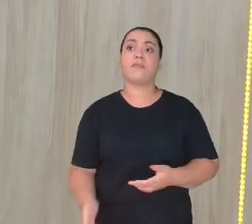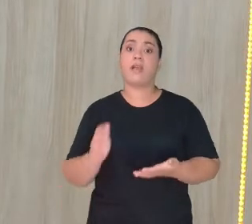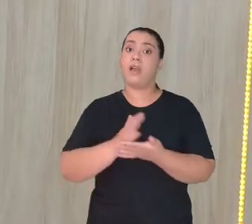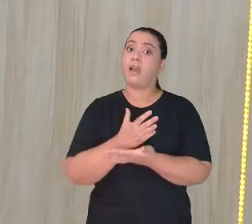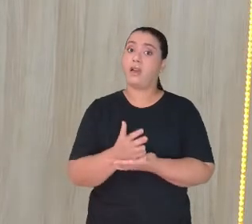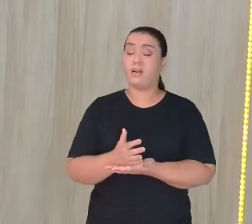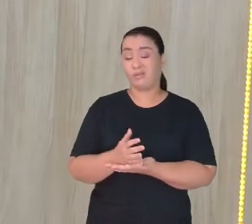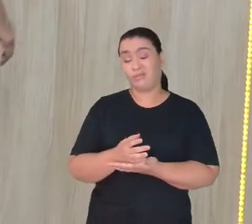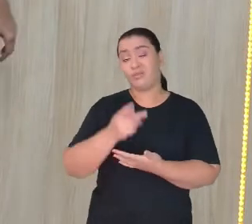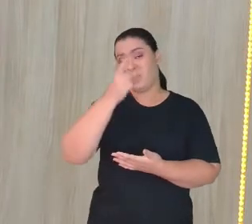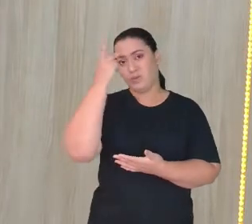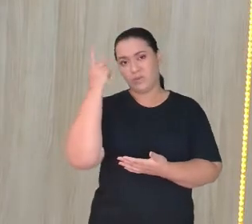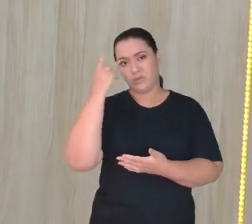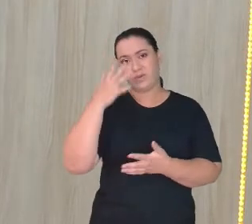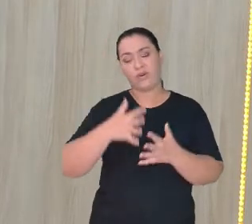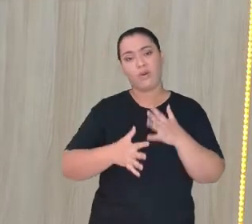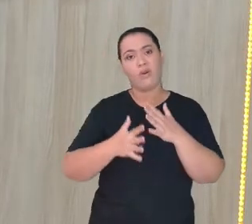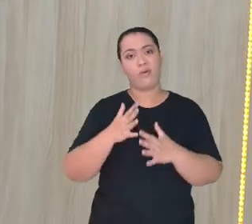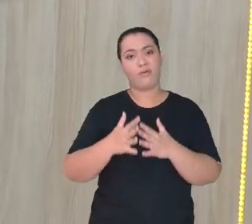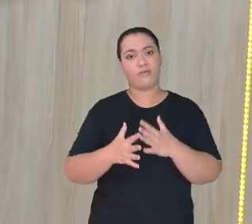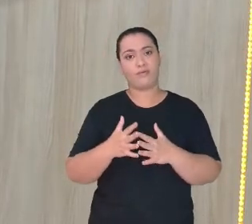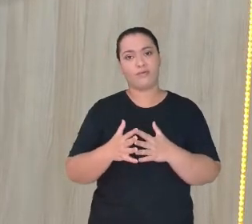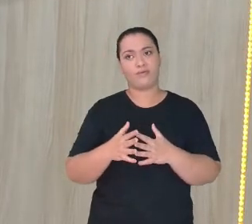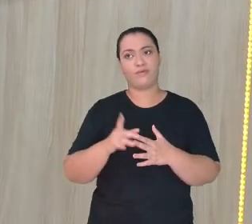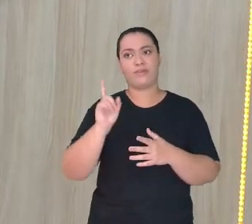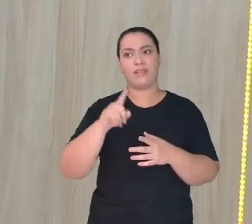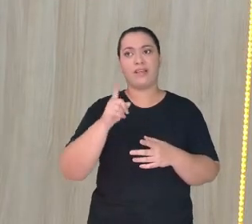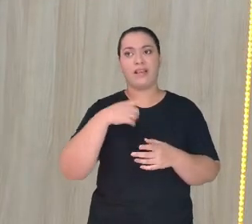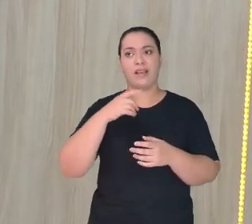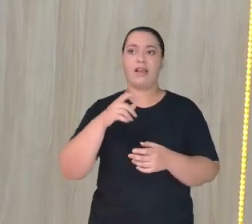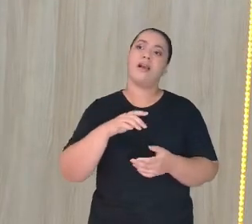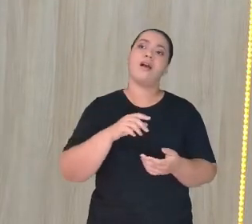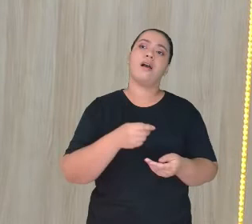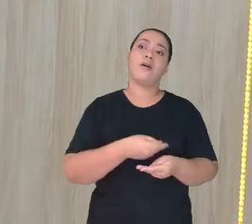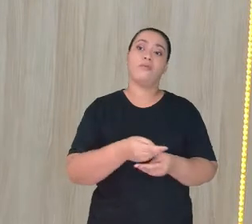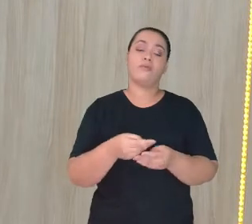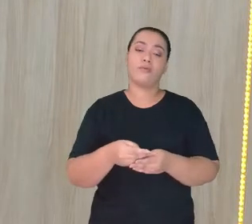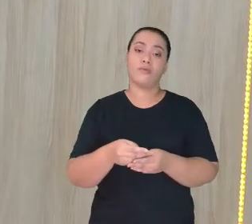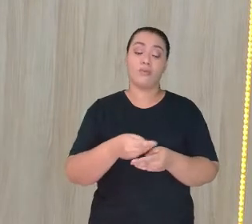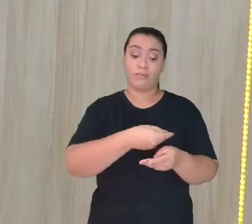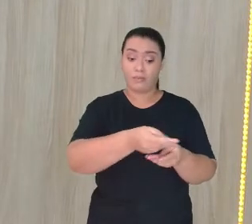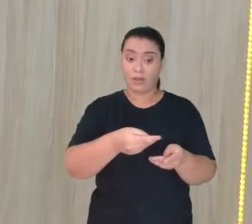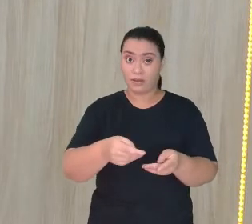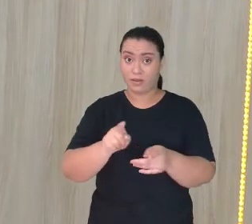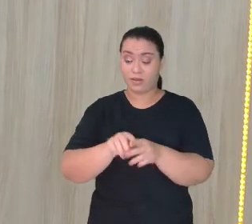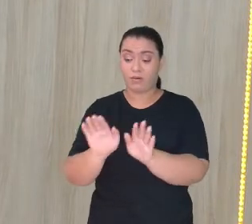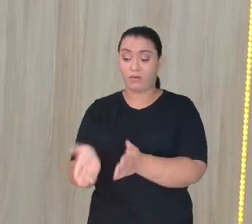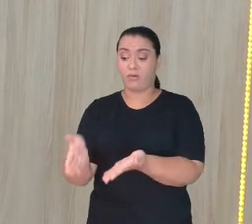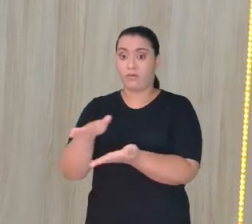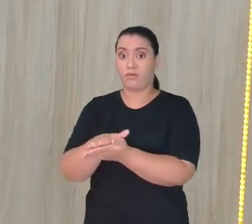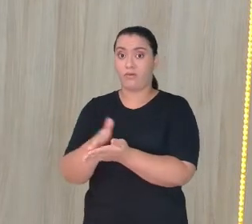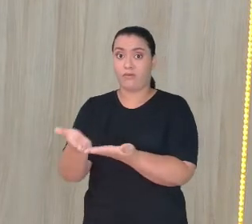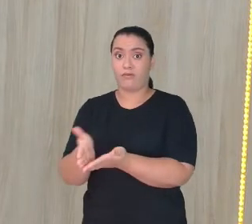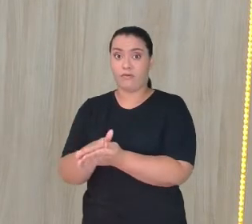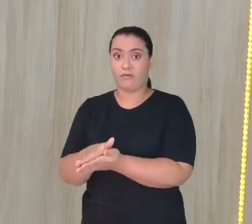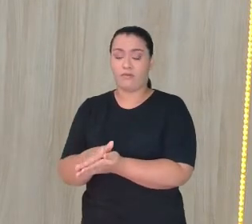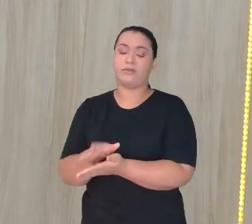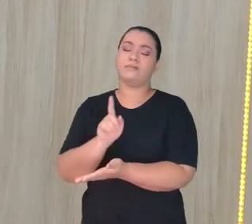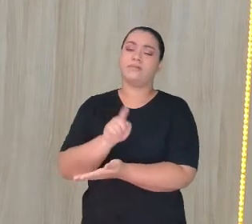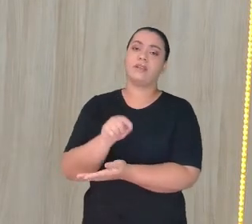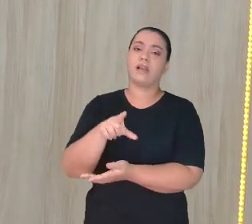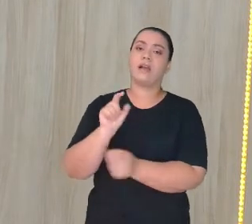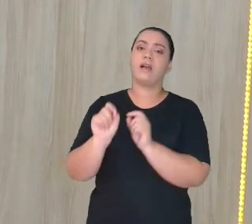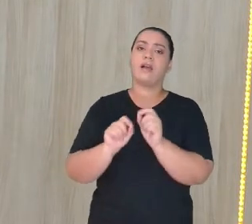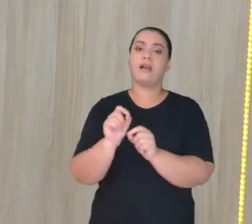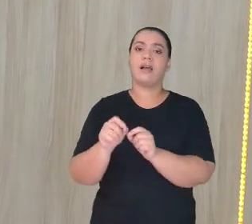pessoas confundem folder com panfleto. Com certeza, gente, é normal. Embora semelhantes, o folder é o impresso que possui